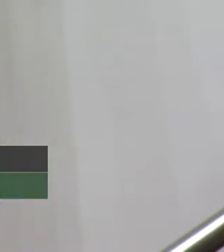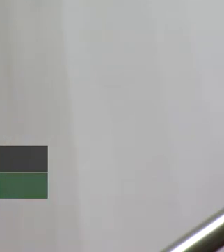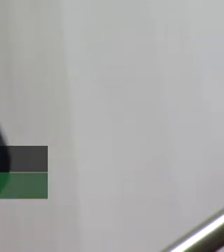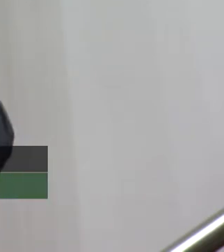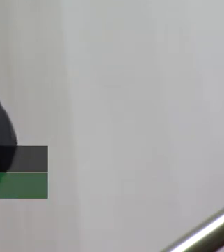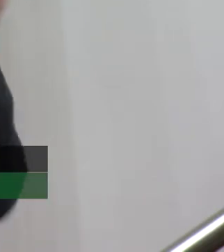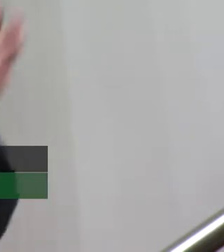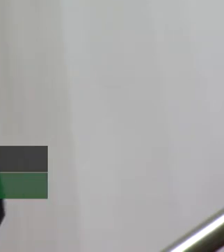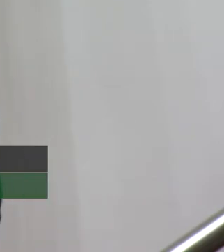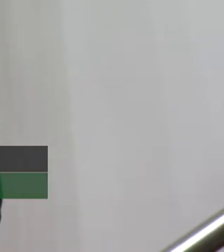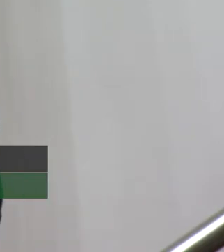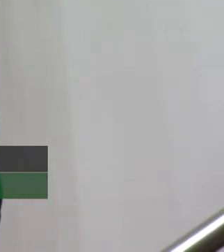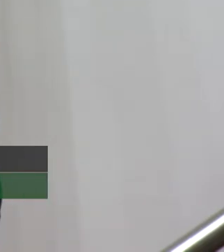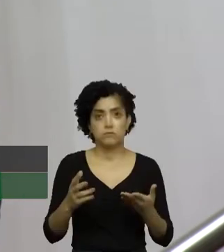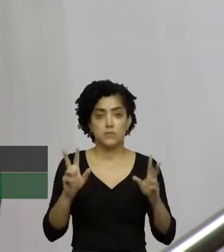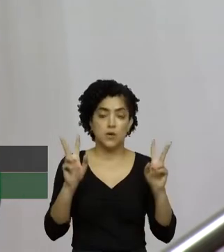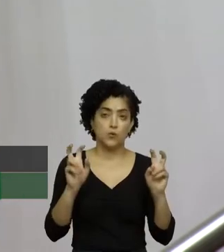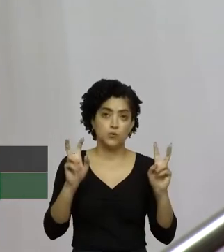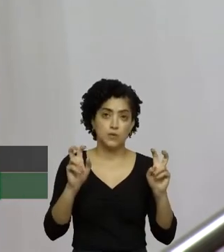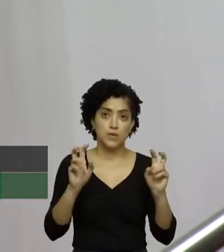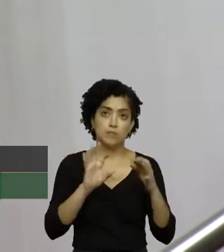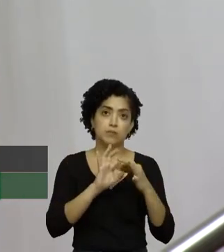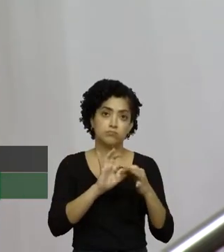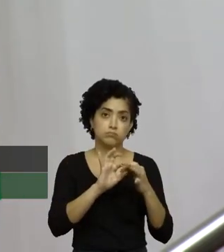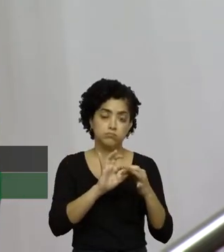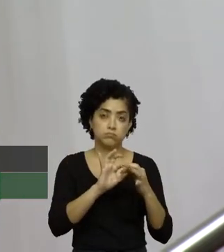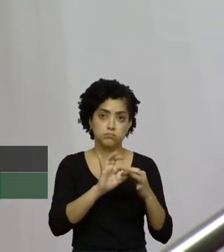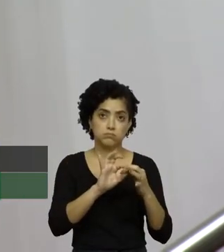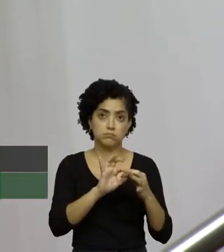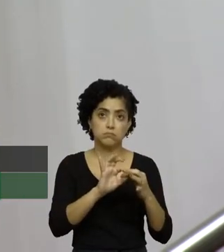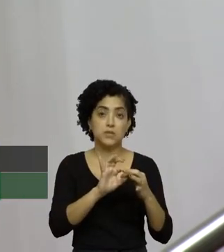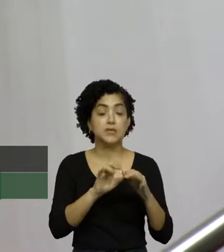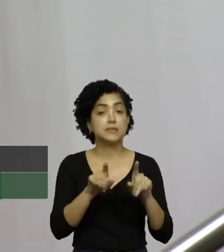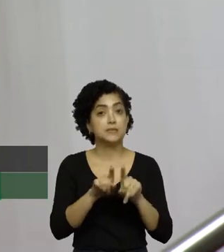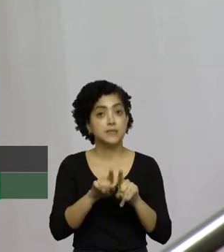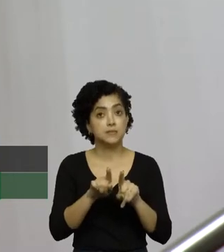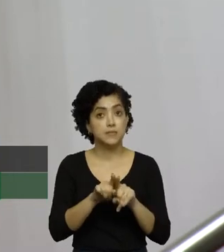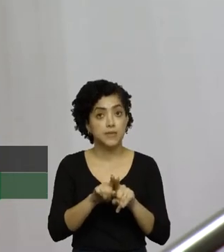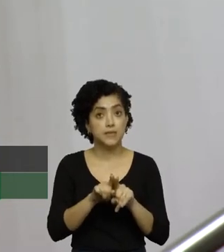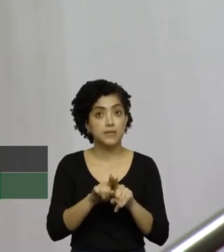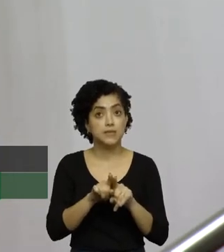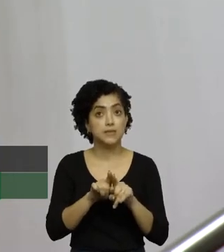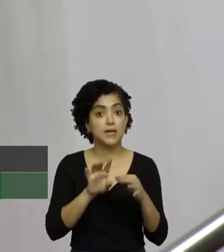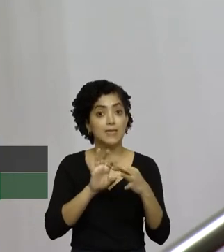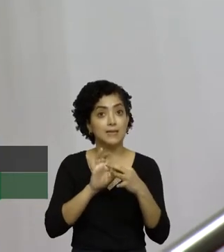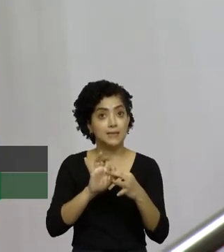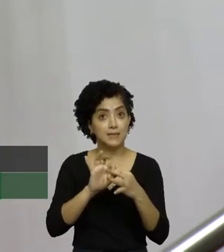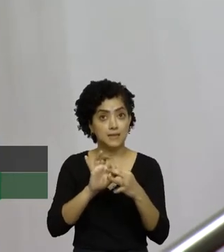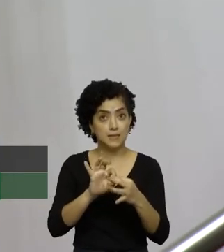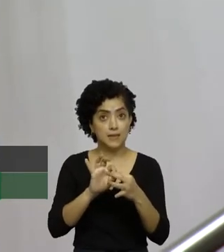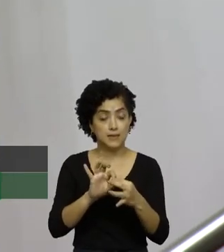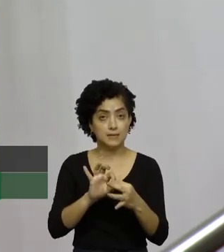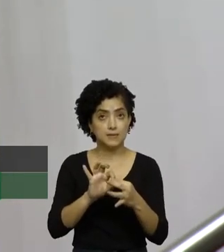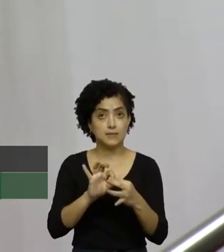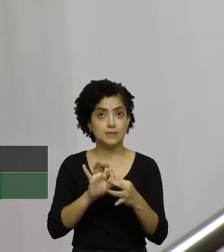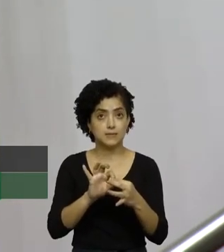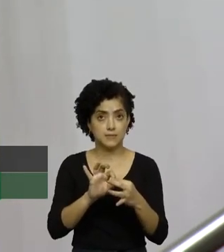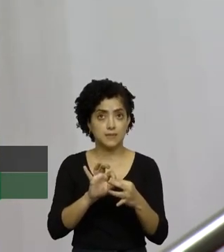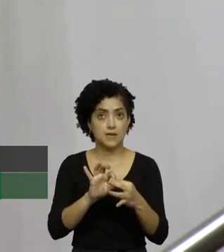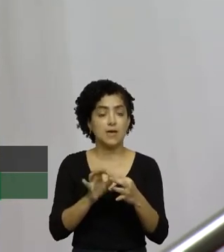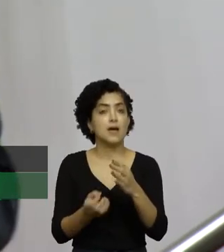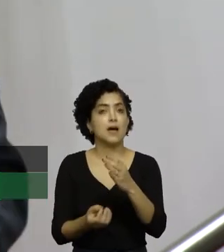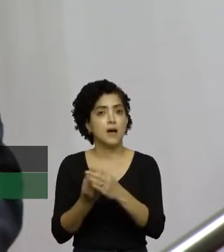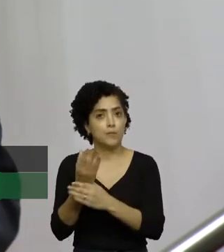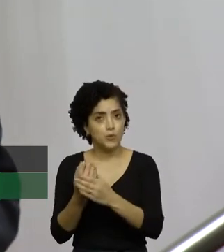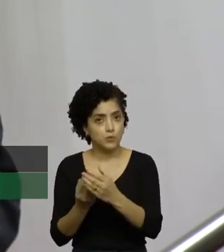ligadas à temática e, ao mesmo tempo, também ligadas à produção